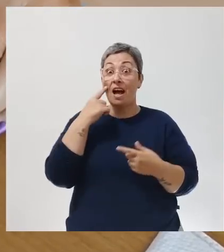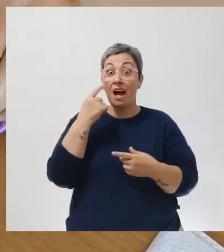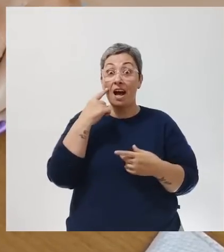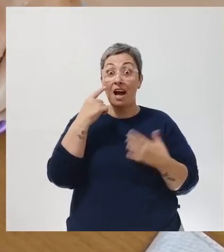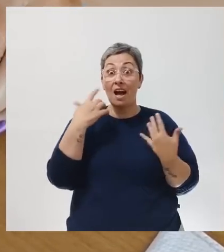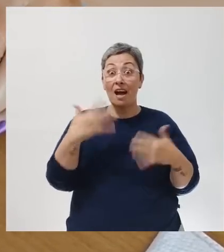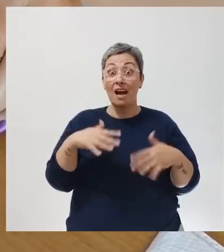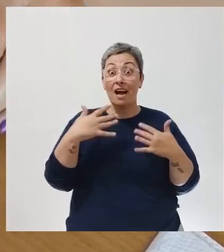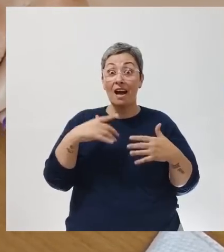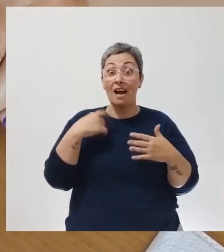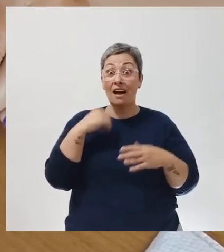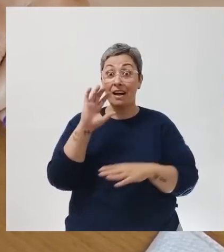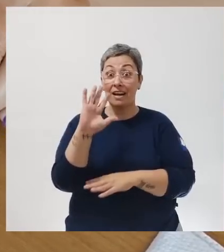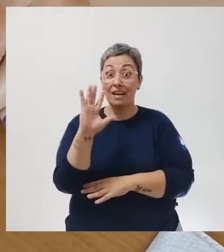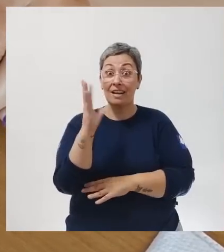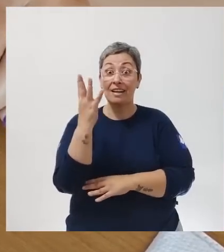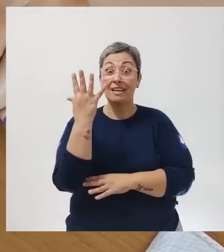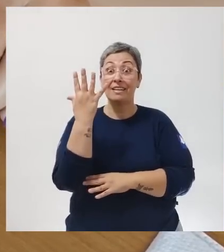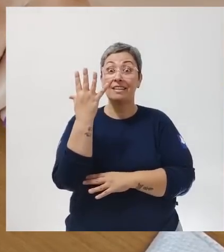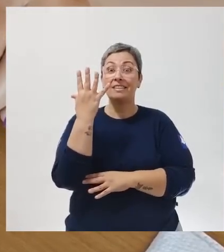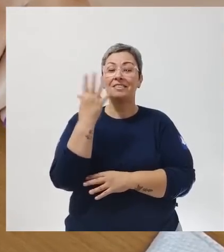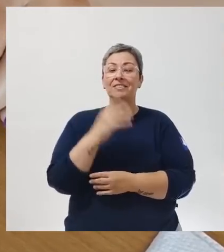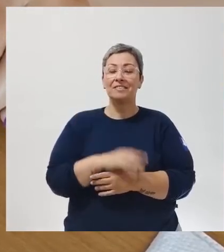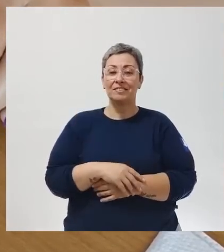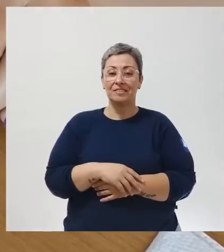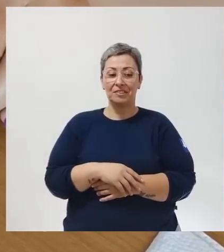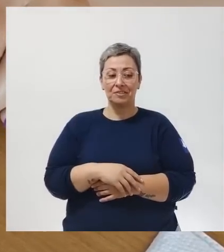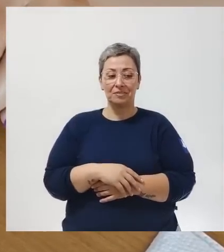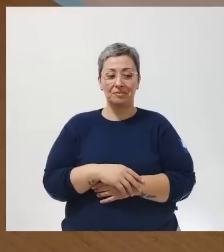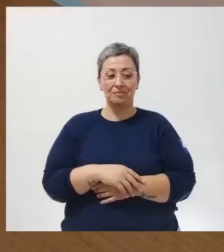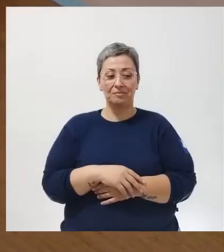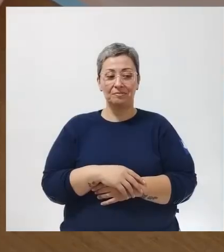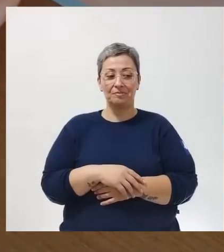Olha só, uma árvore!